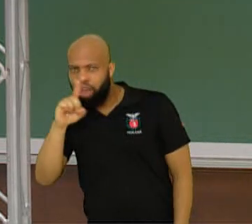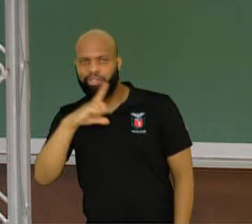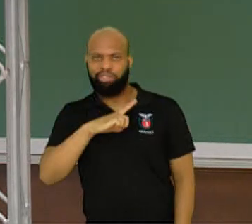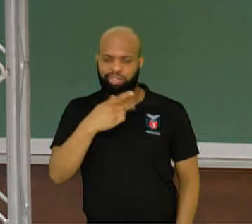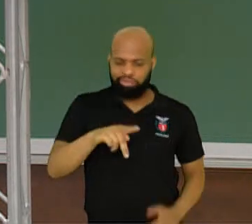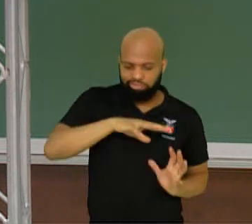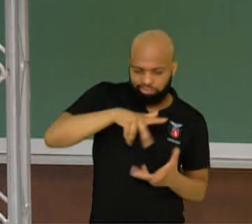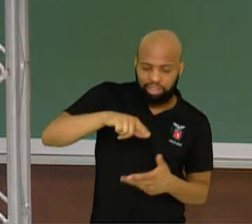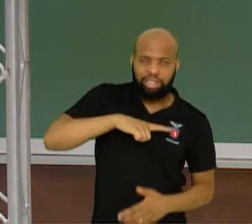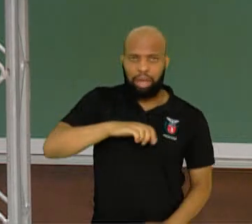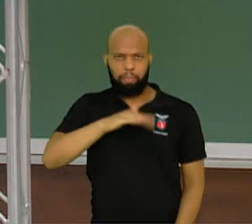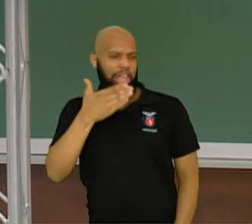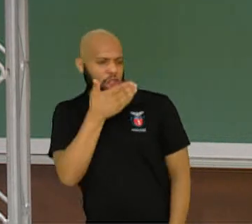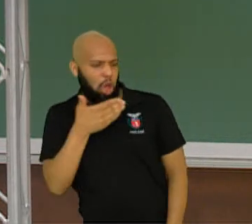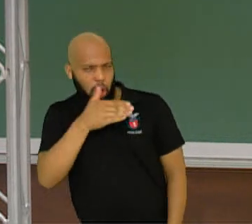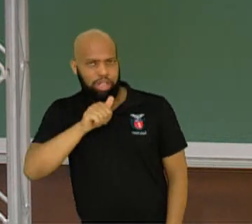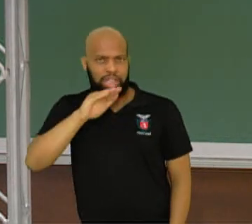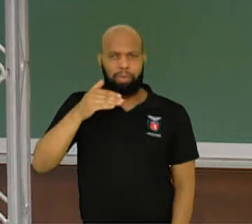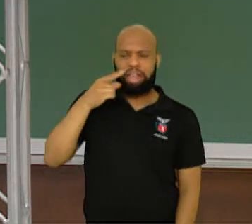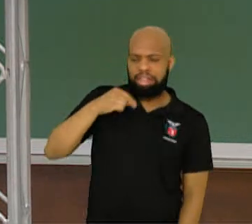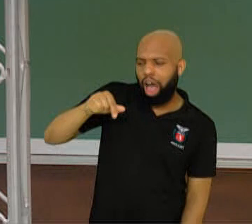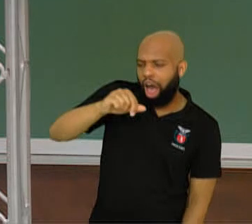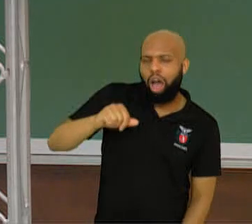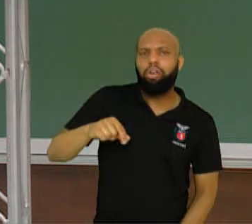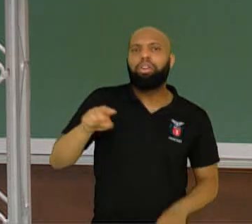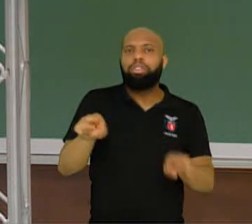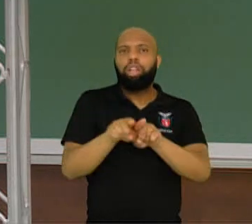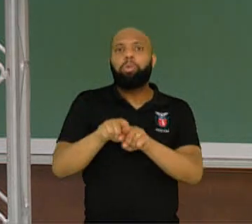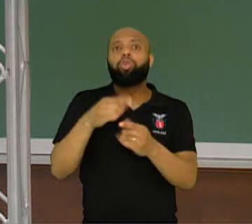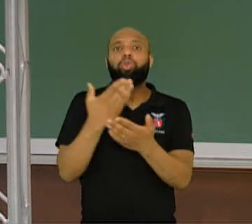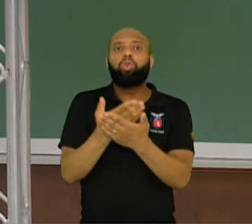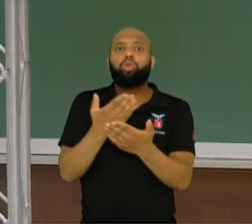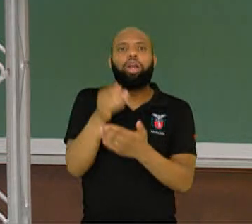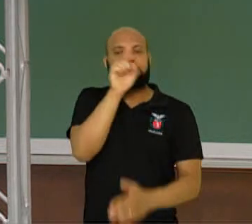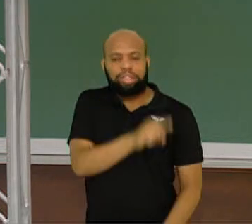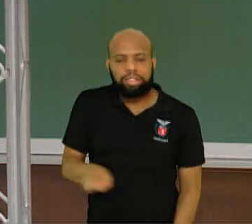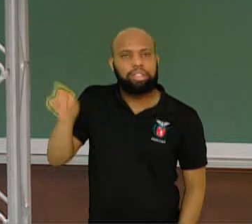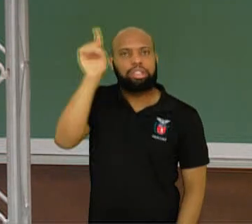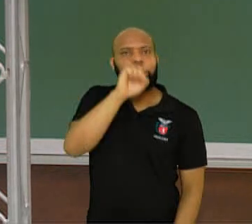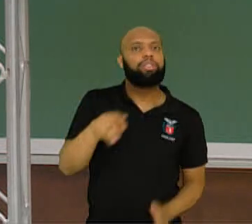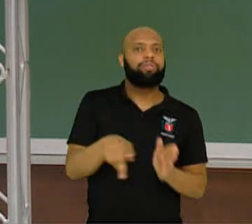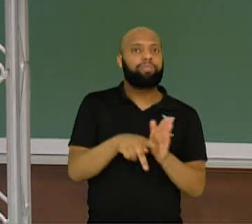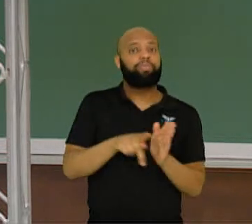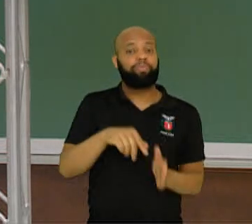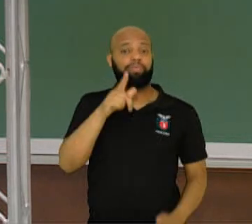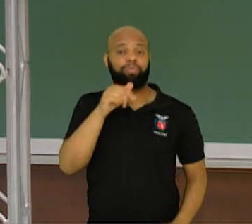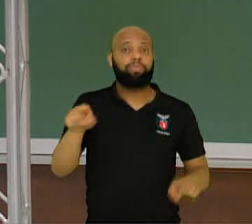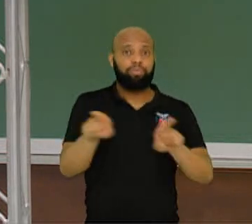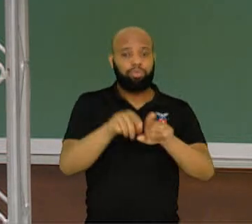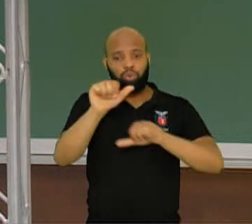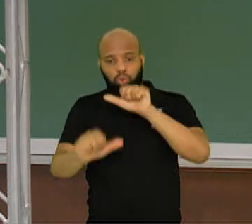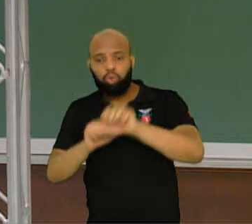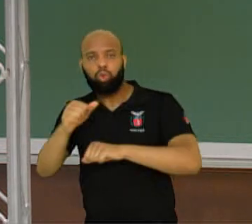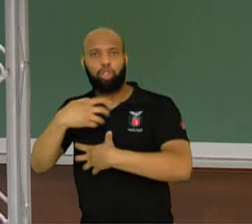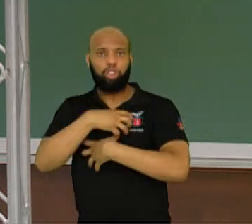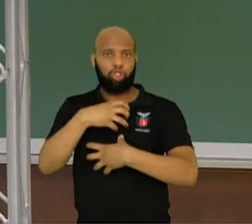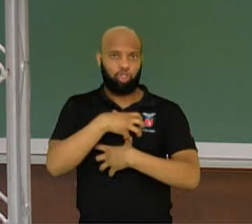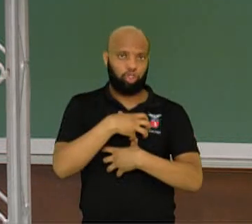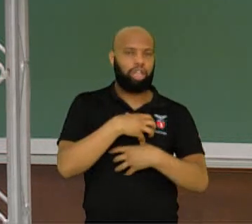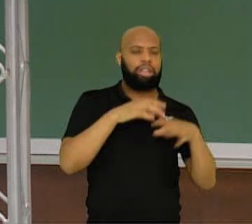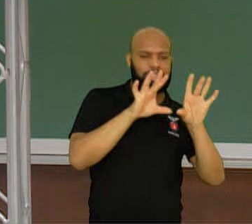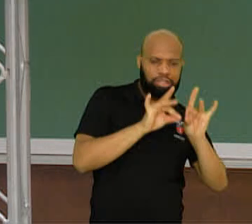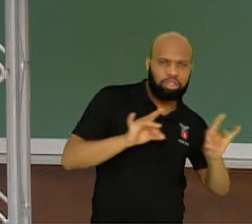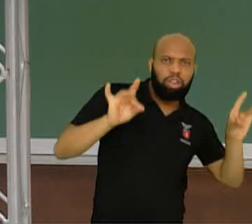mais doce ou tem mais salgada. Falamos do ciclo da água, das mudanças de estado físico dessa água,